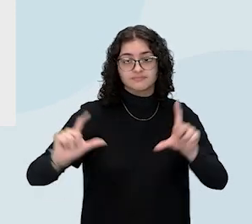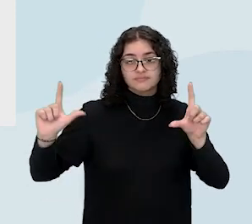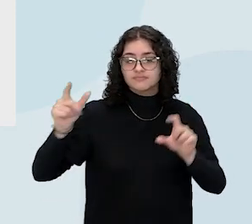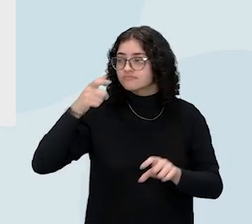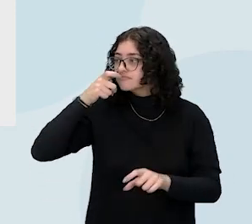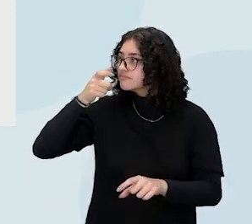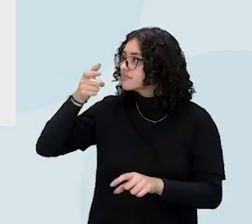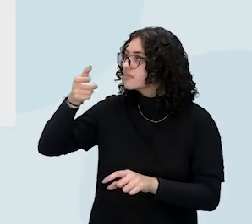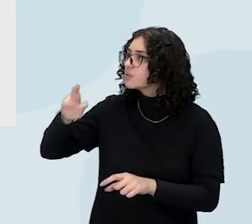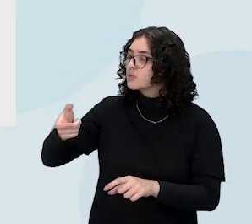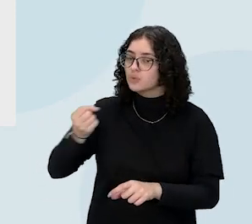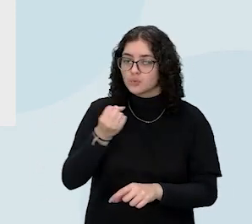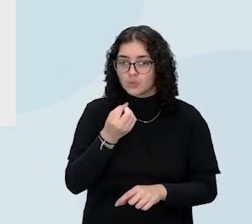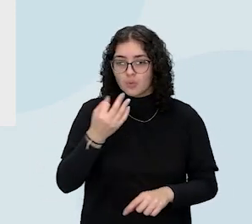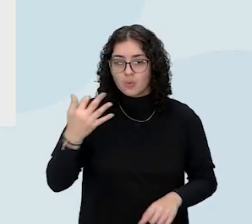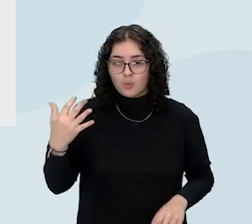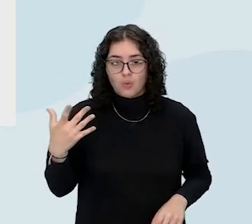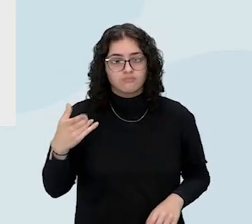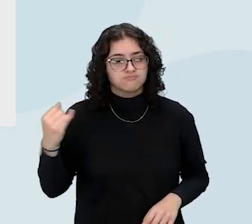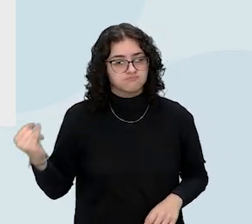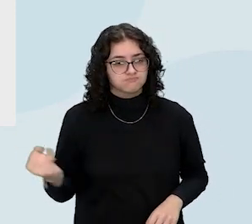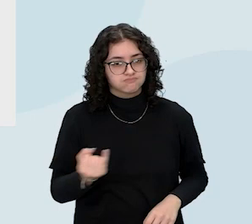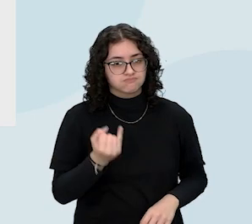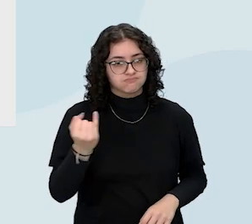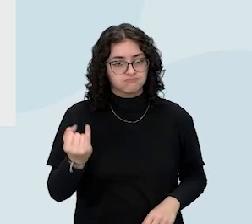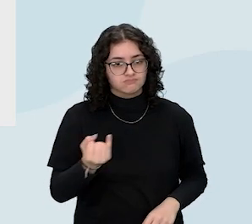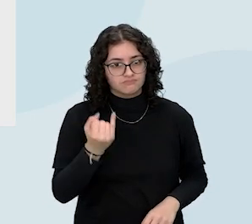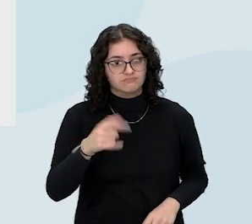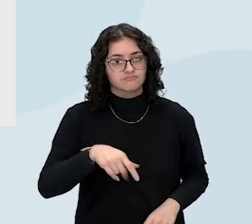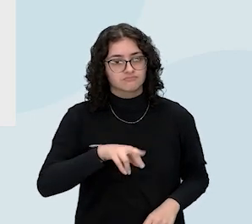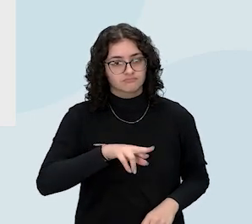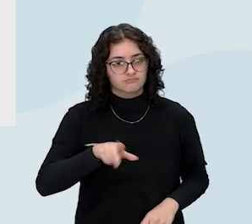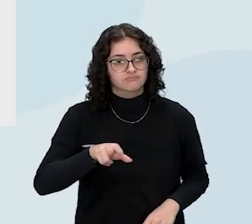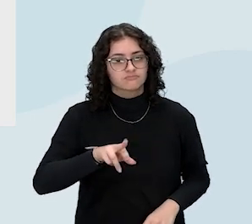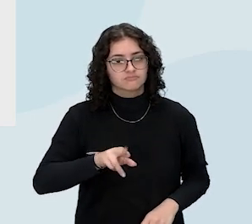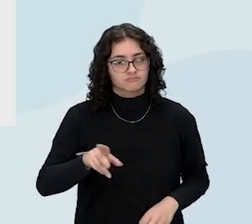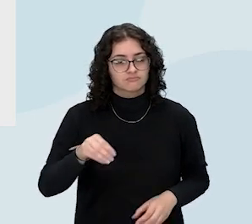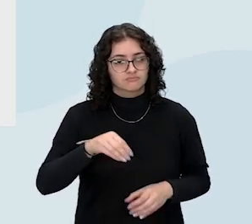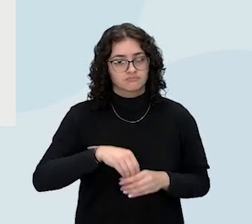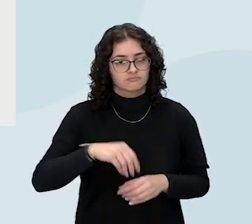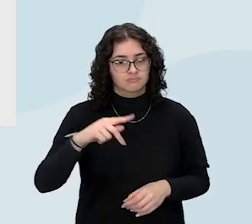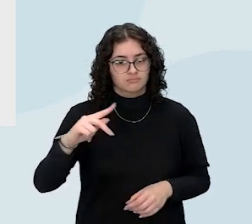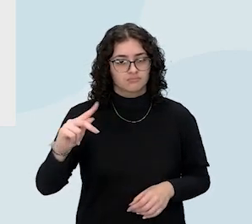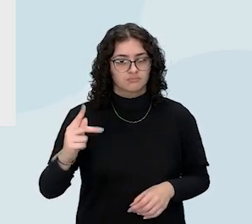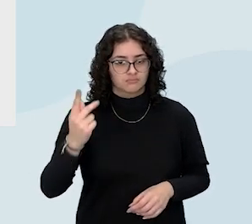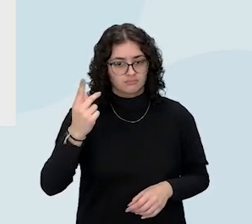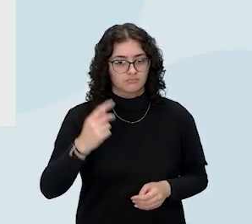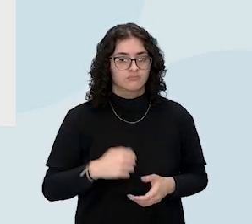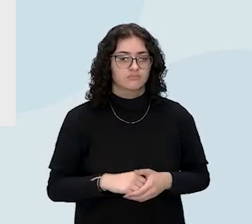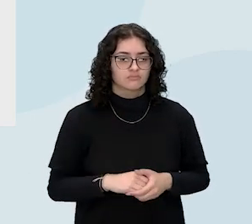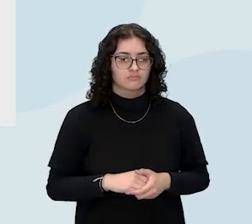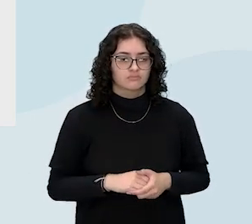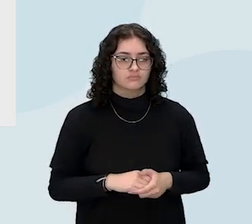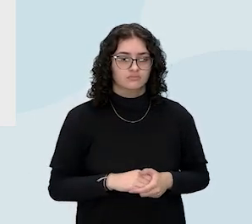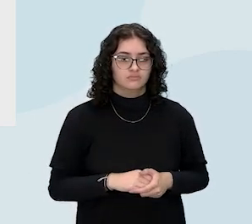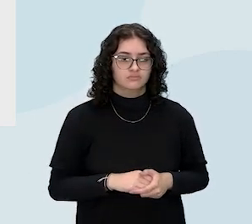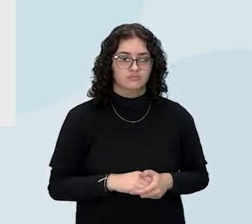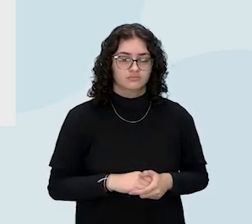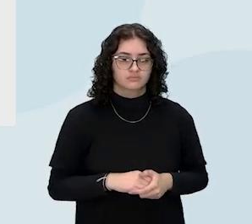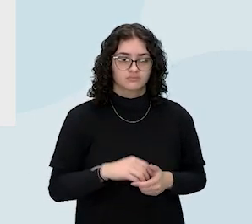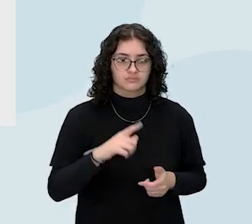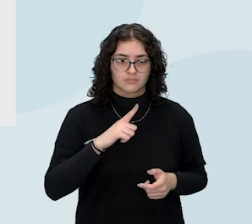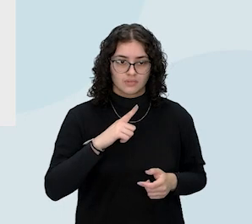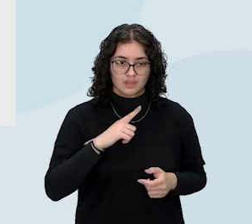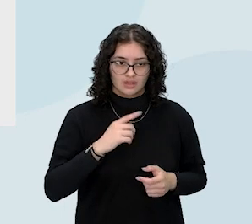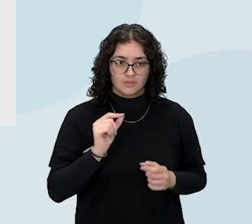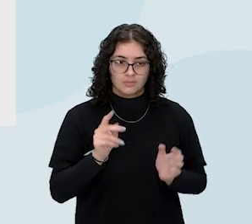observarem quantas coisas são importantes e são diferenciadas no pH. A gente tem aí desde ácido